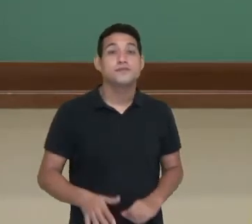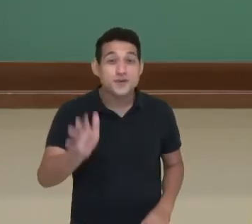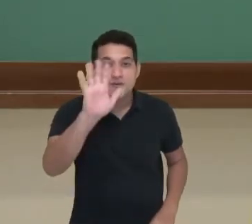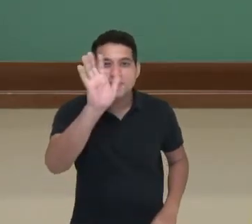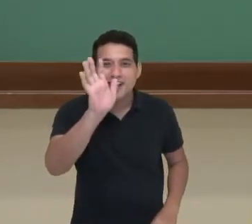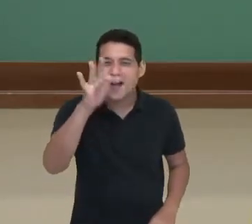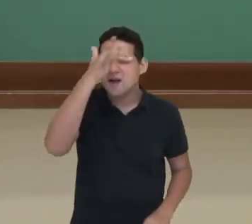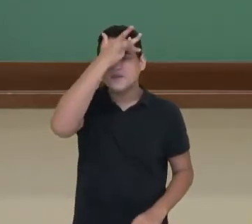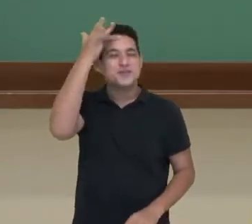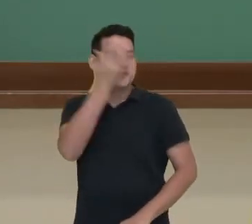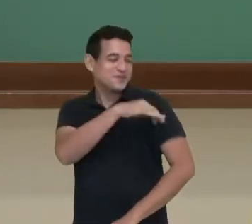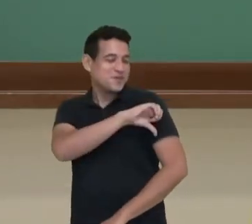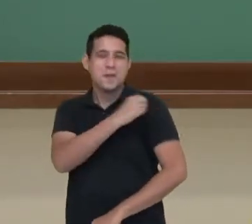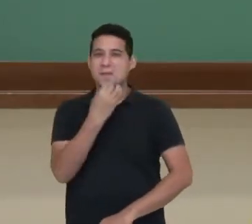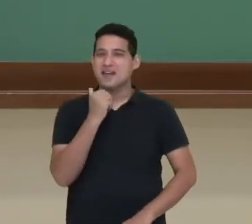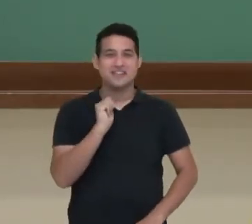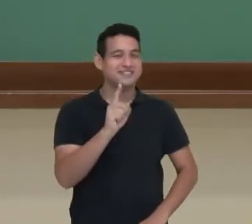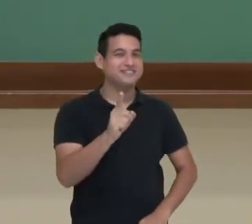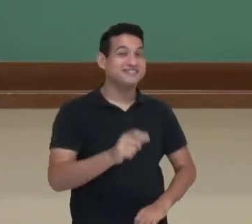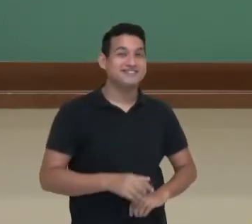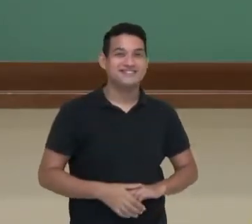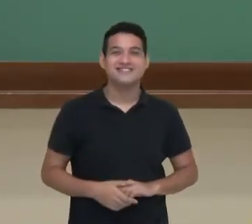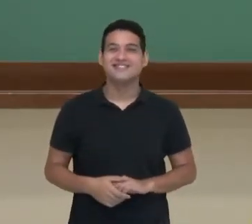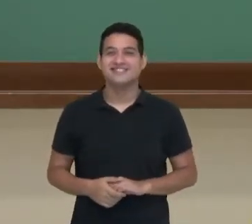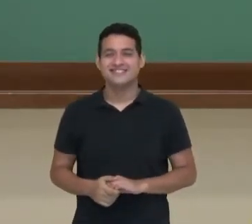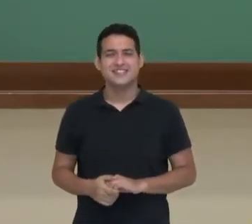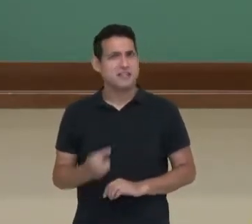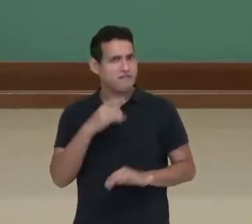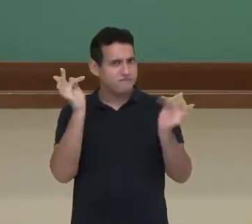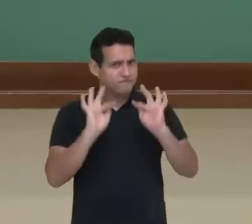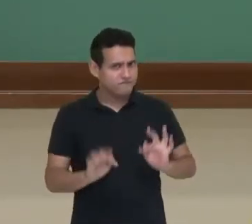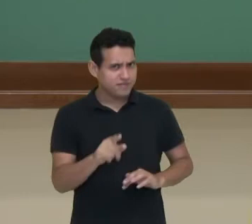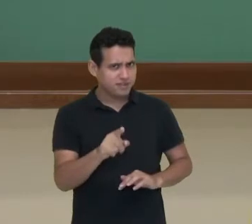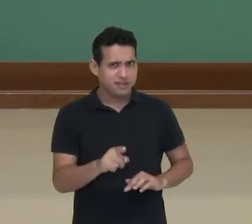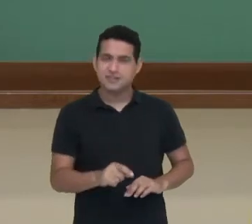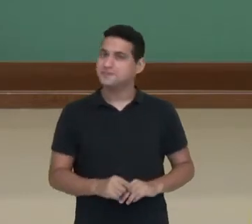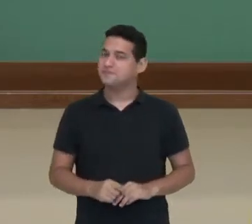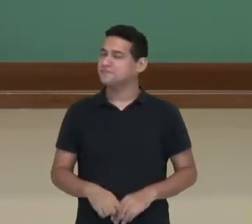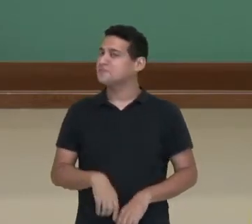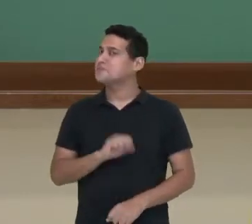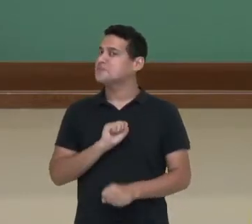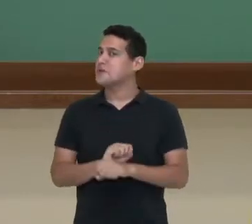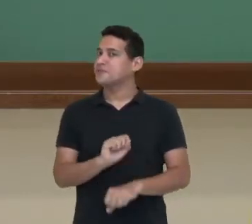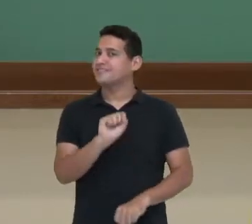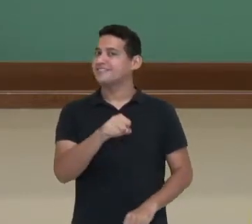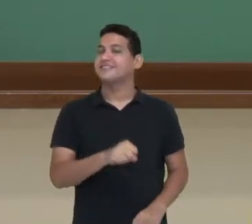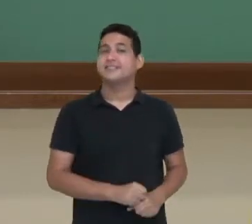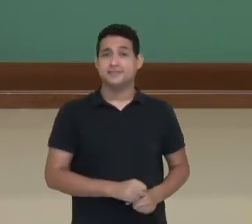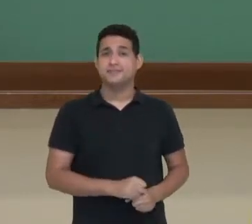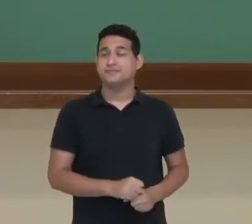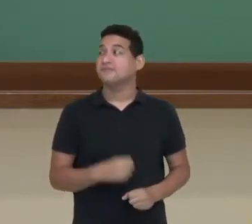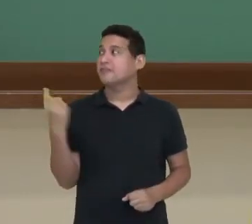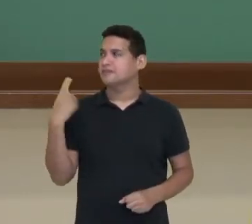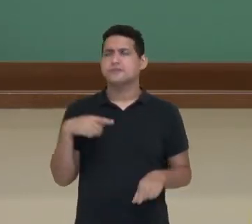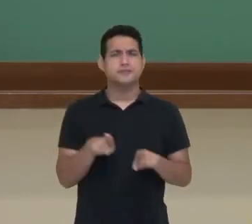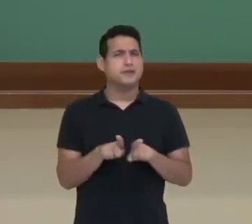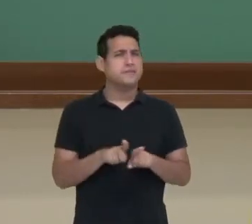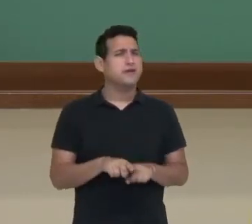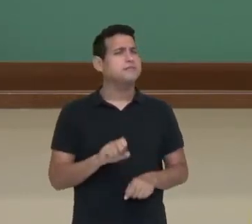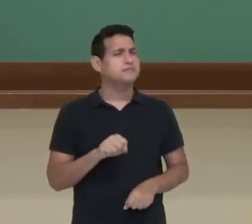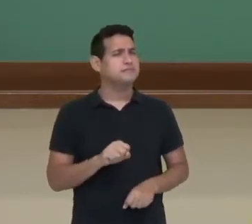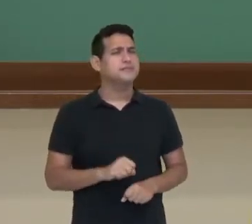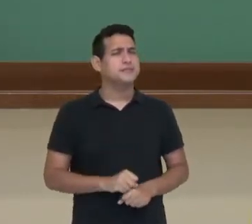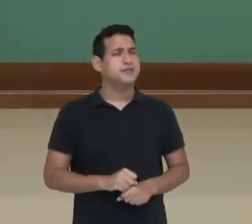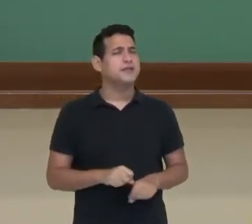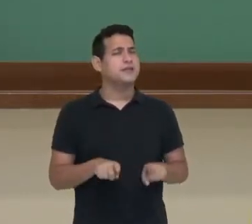Olá, pessoas do nono ano, tudo bem com vocês? Estão bem felizes? Eu espero que estejam. Estão bem? Espero que